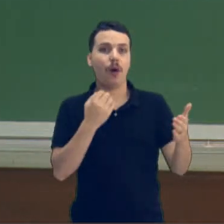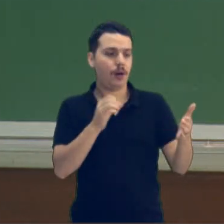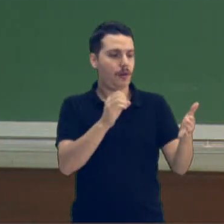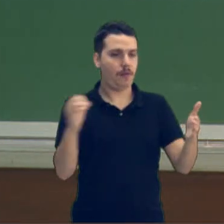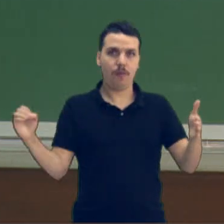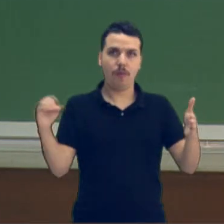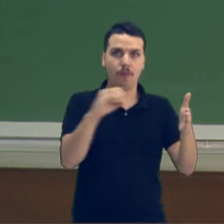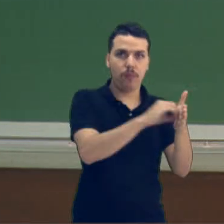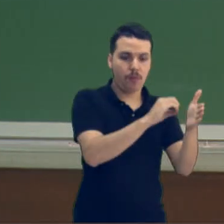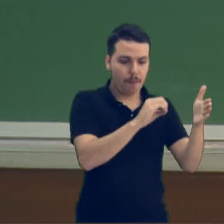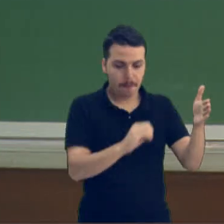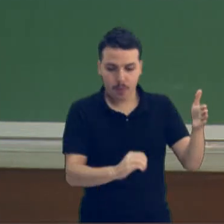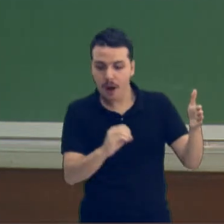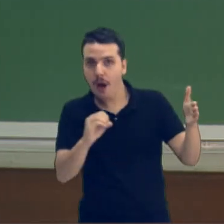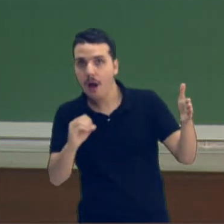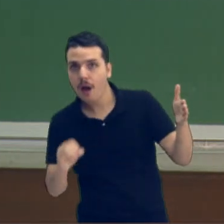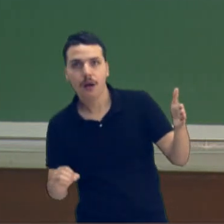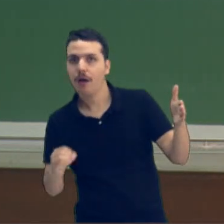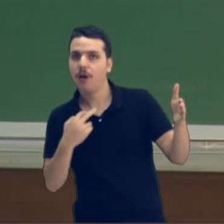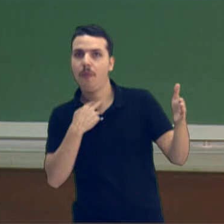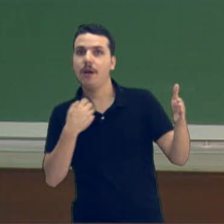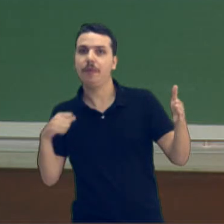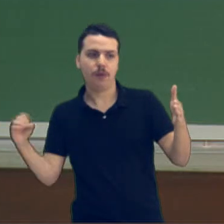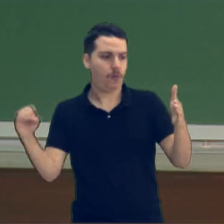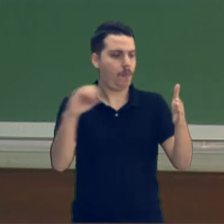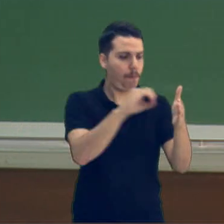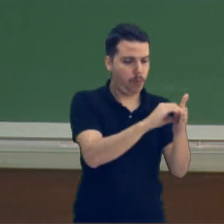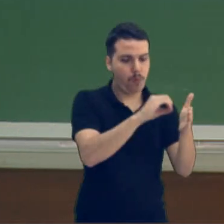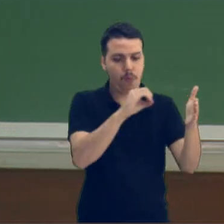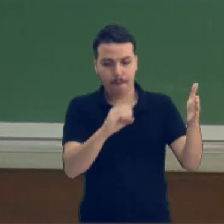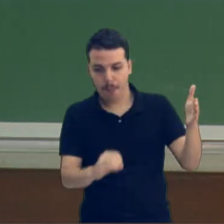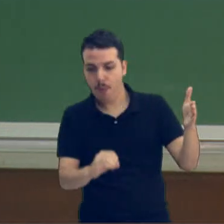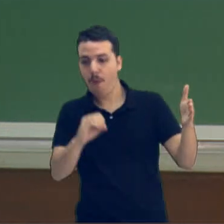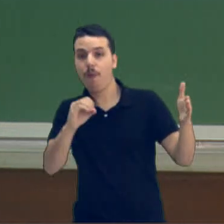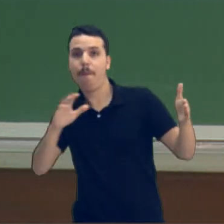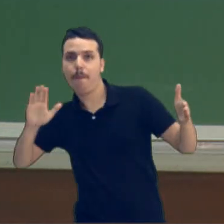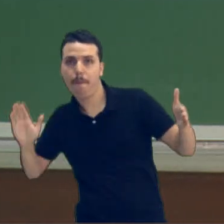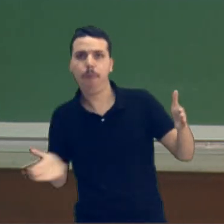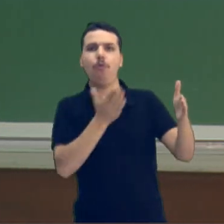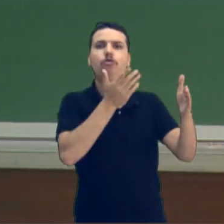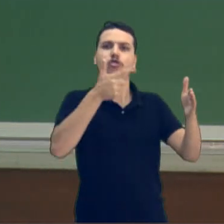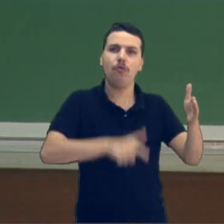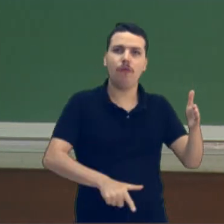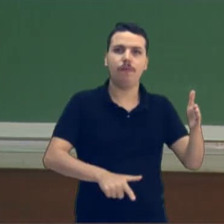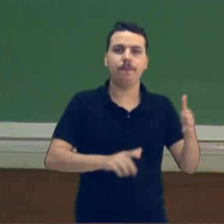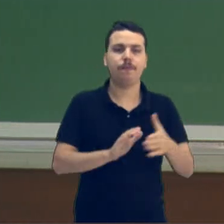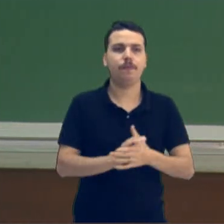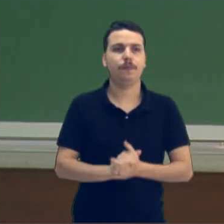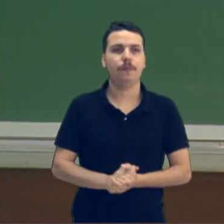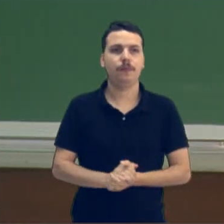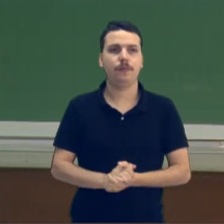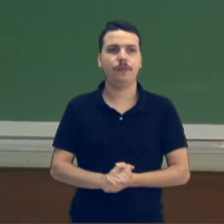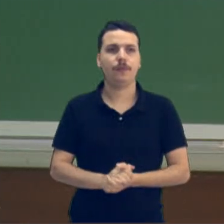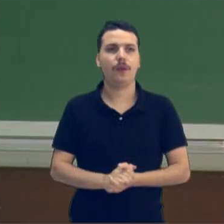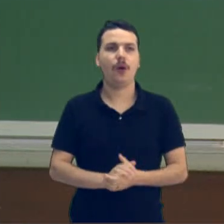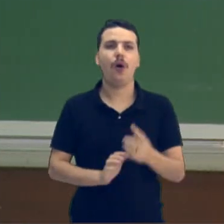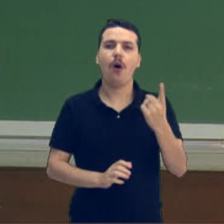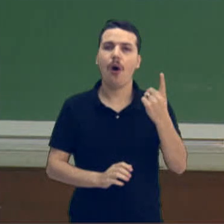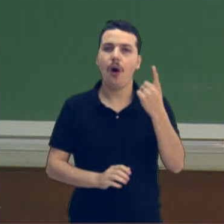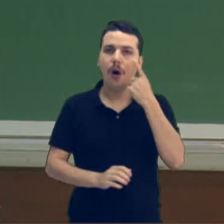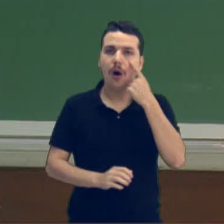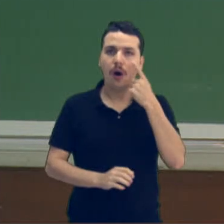toque, ele precisa ser rebatido na sequência, tá? E também, questão, olha só, um aspecto